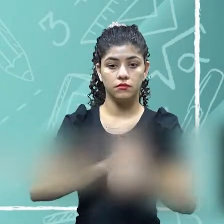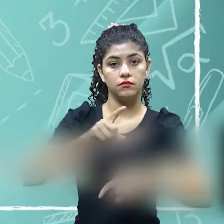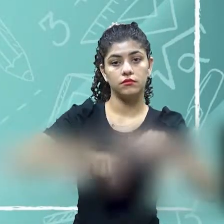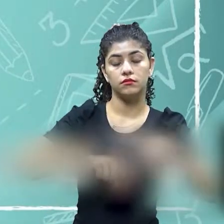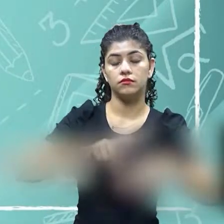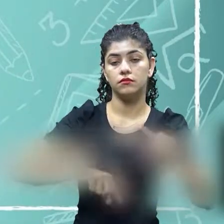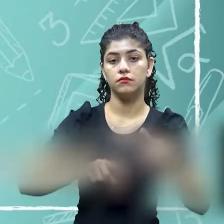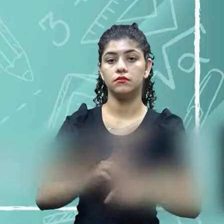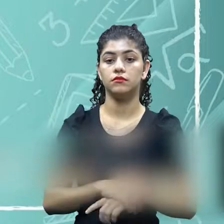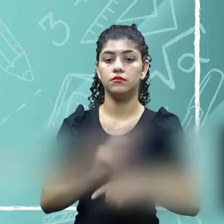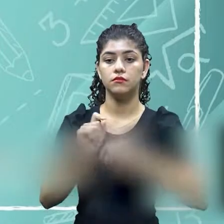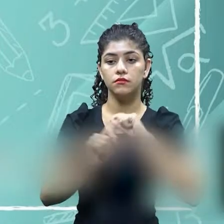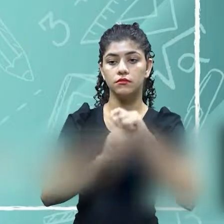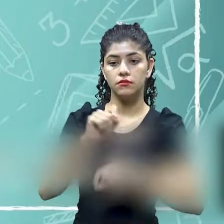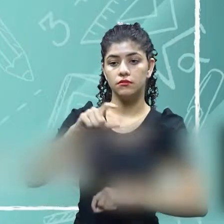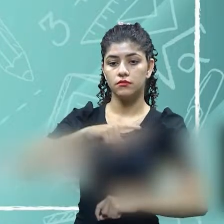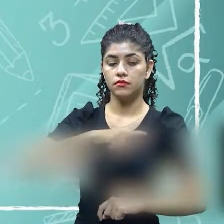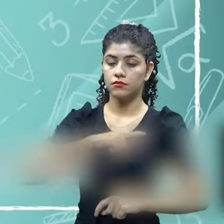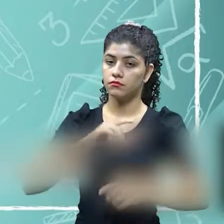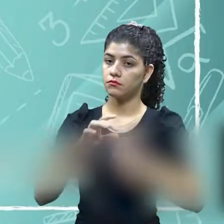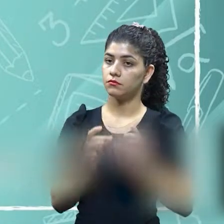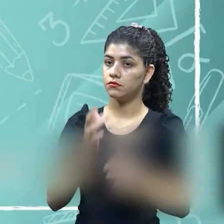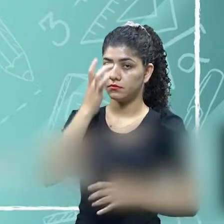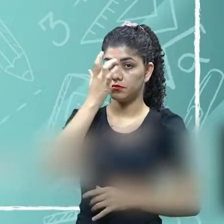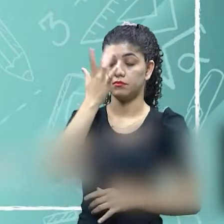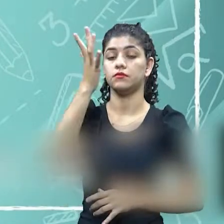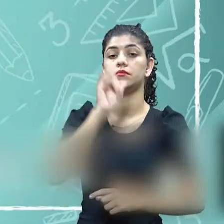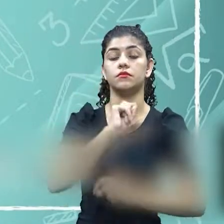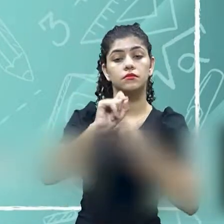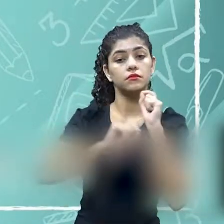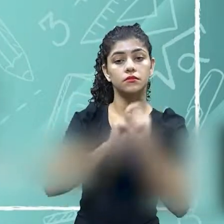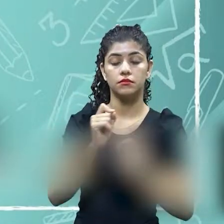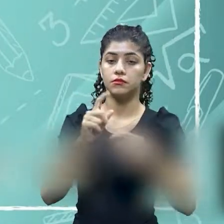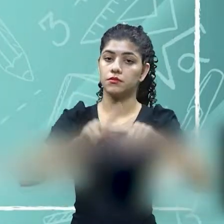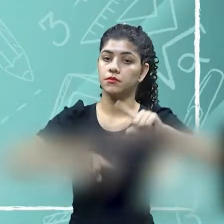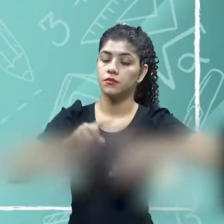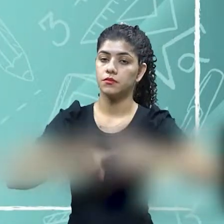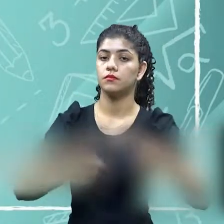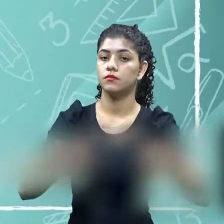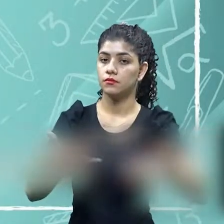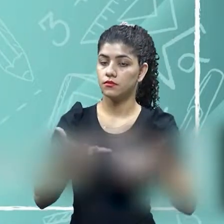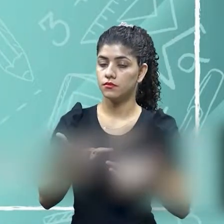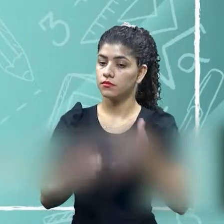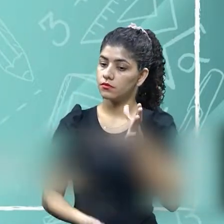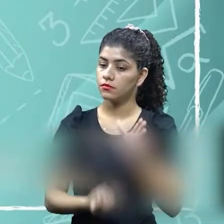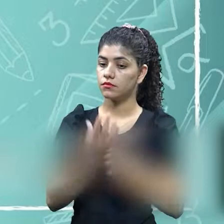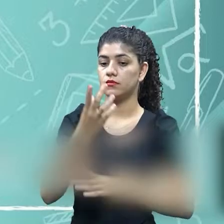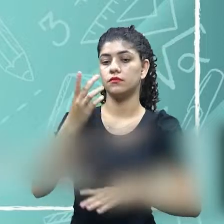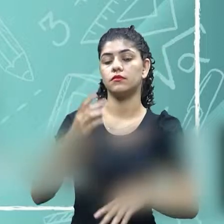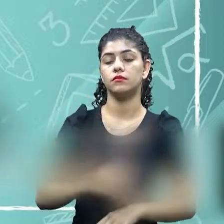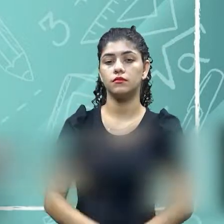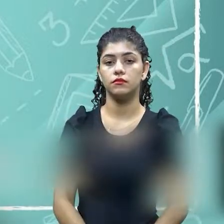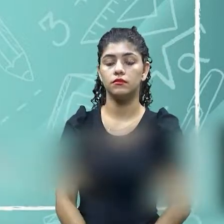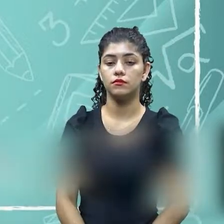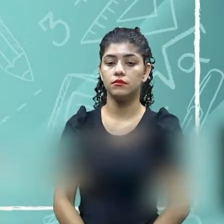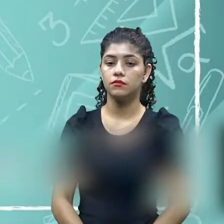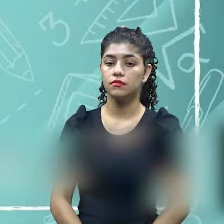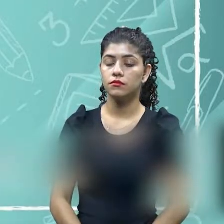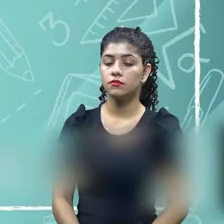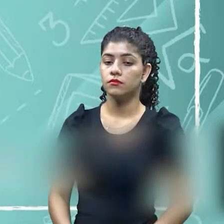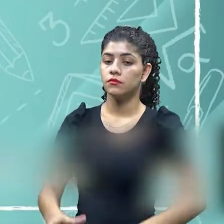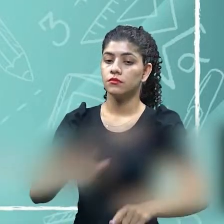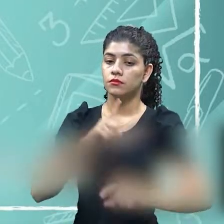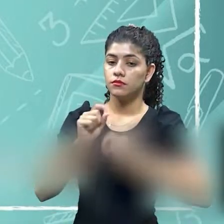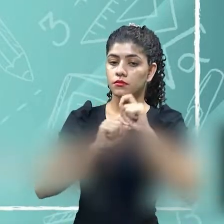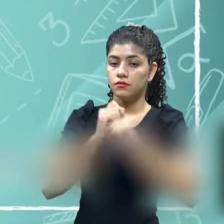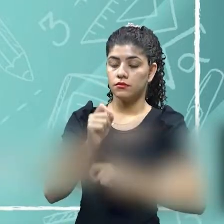insumos, às matérias-primas, ou seja, vai ter um acesso facilitado àquela matéria-prima necessária para me produzir. Então isso, de